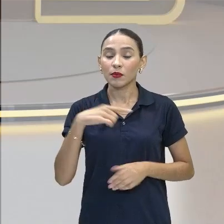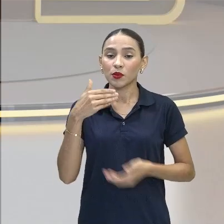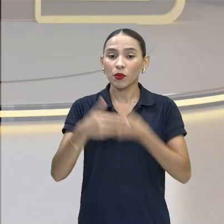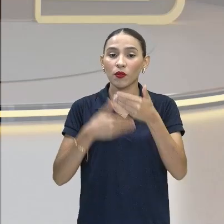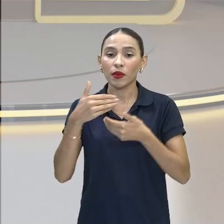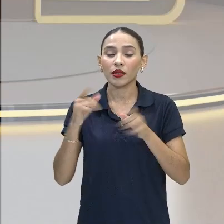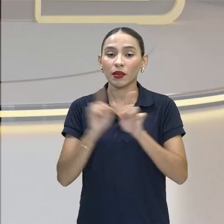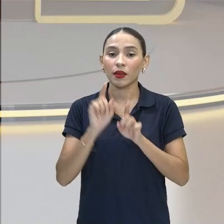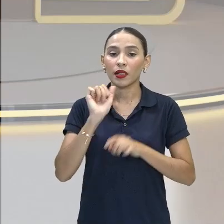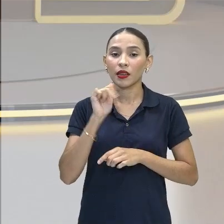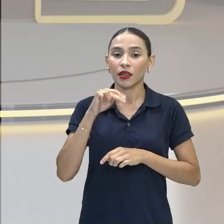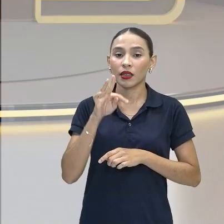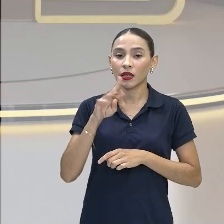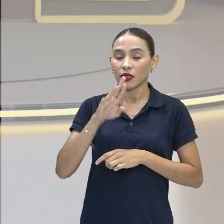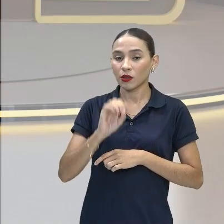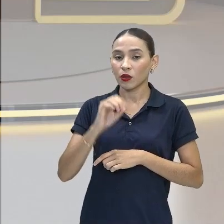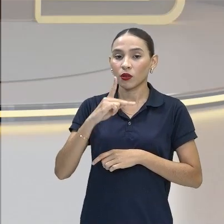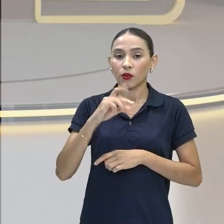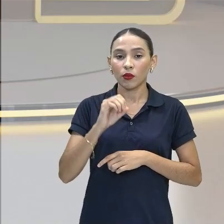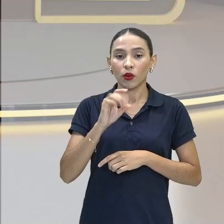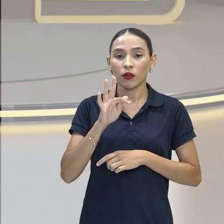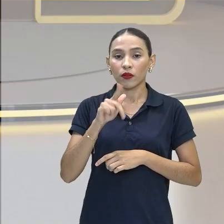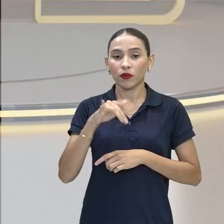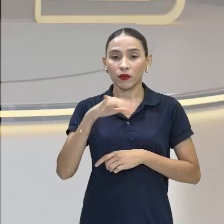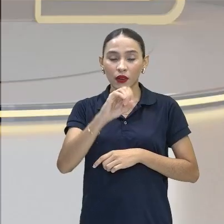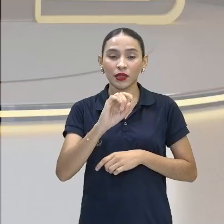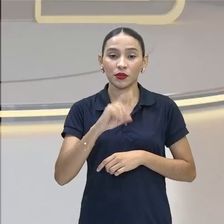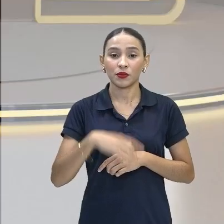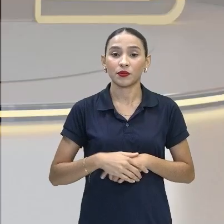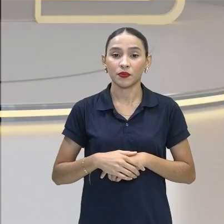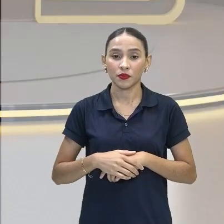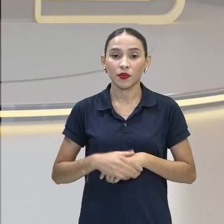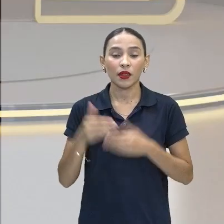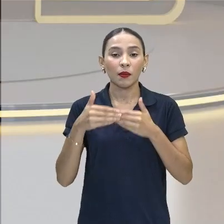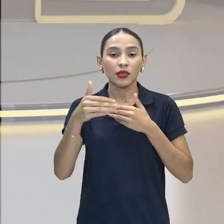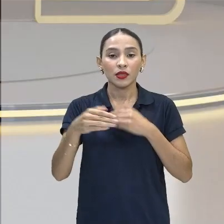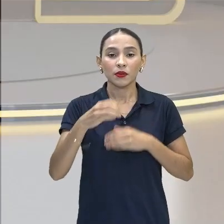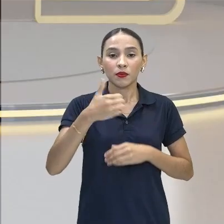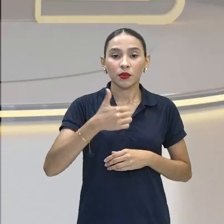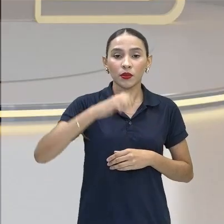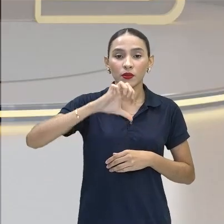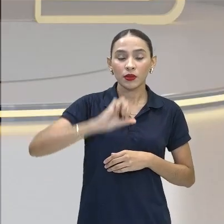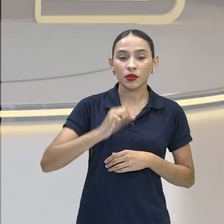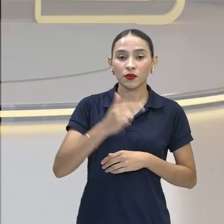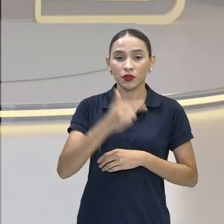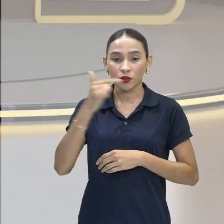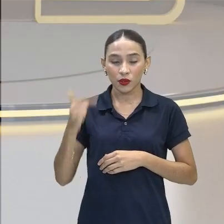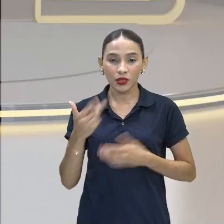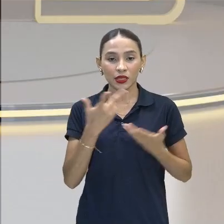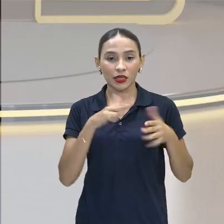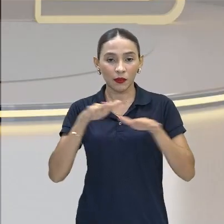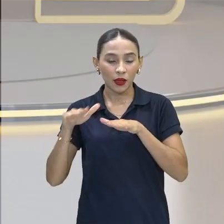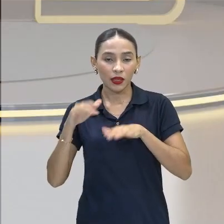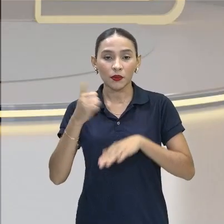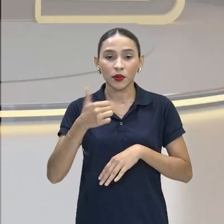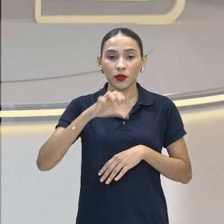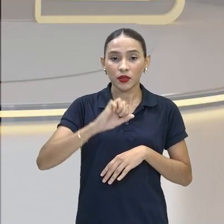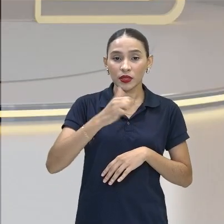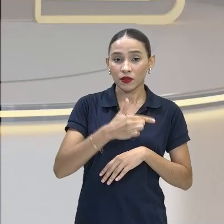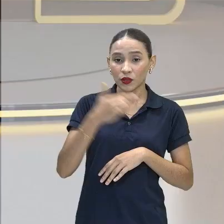aí antropofágico, Exato. como a professora Lúcia falou aí, a partir de 1922, a semana de